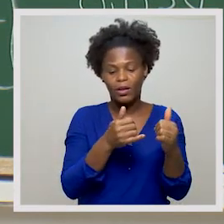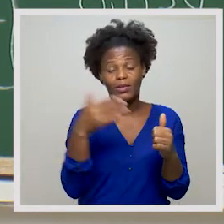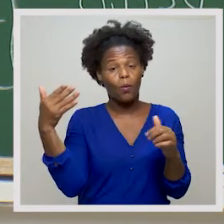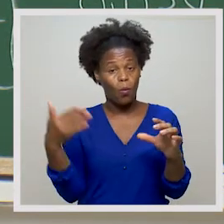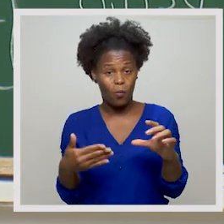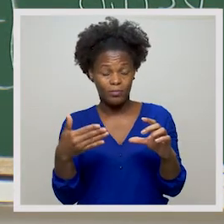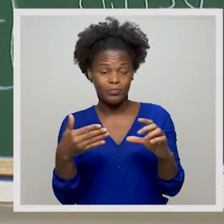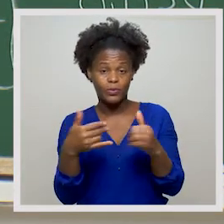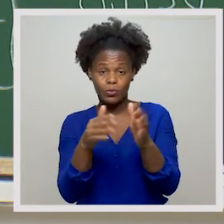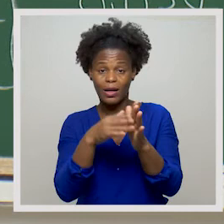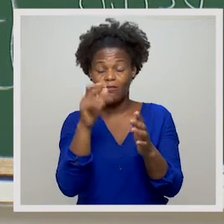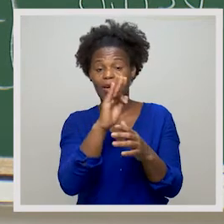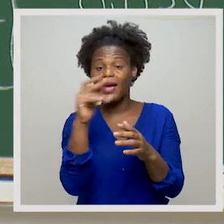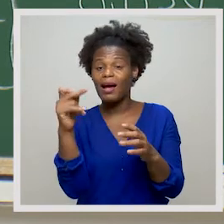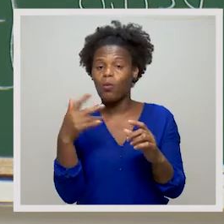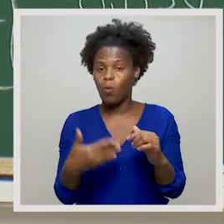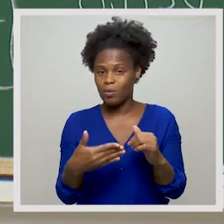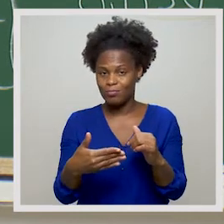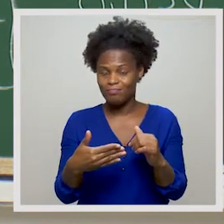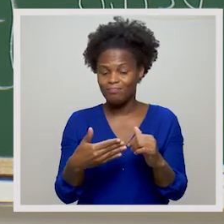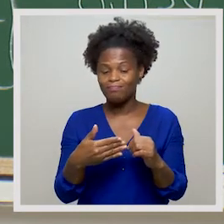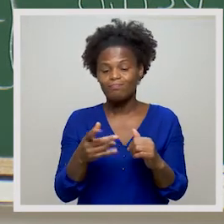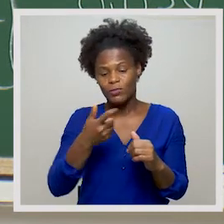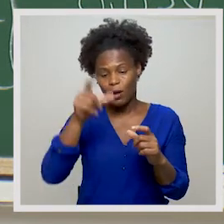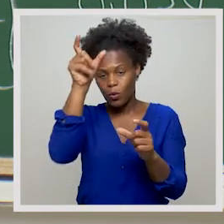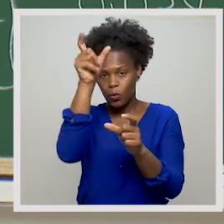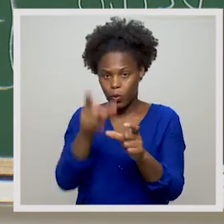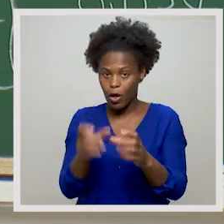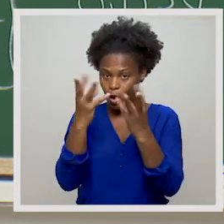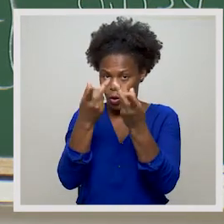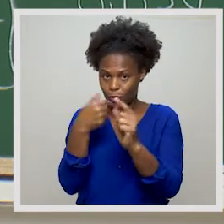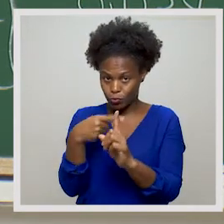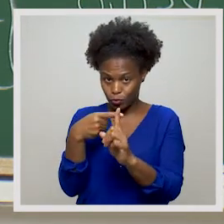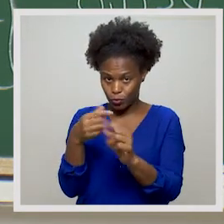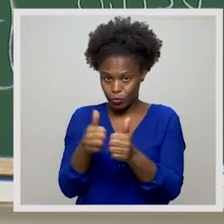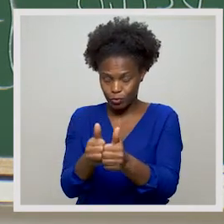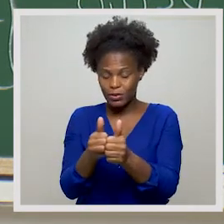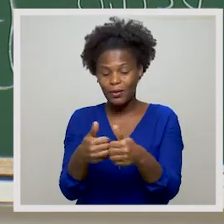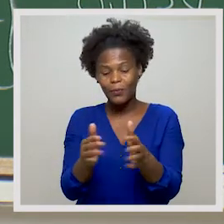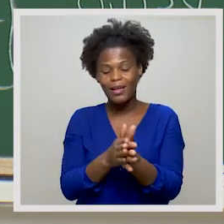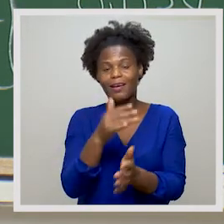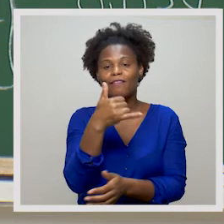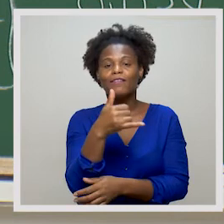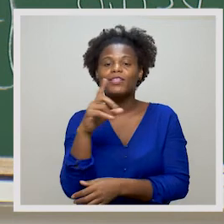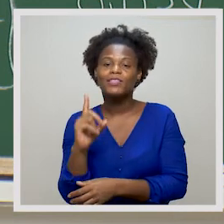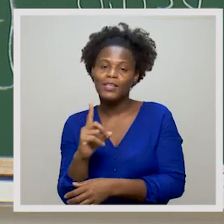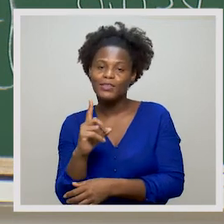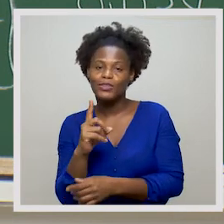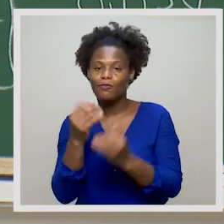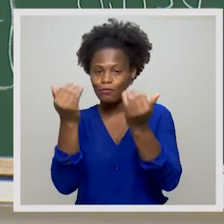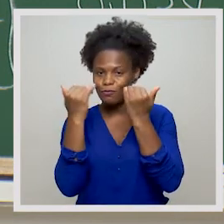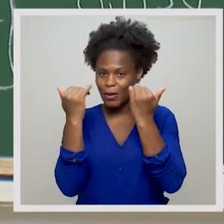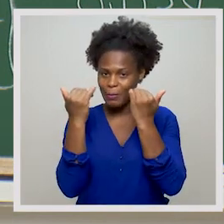sua frequência absoluta é 1. E contabilizamos o total de